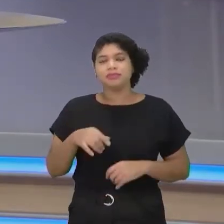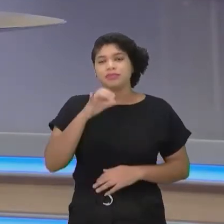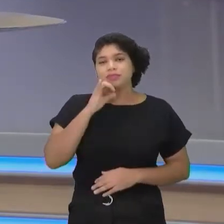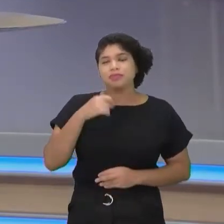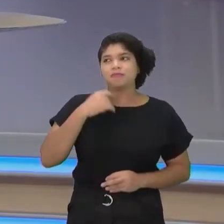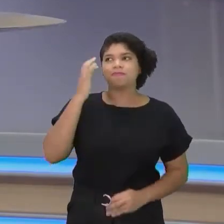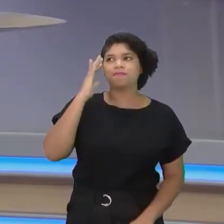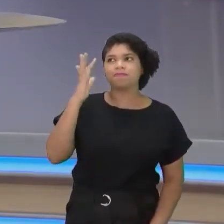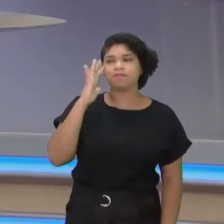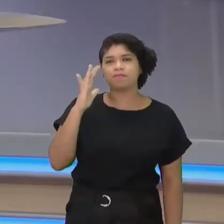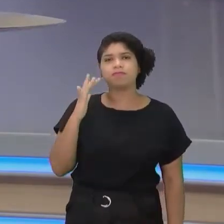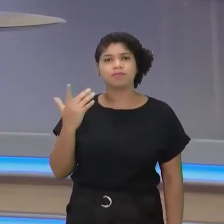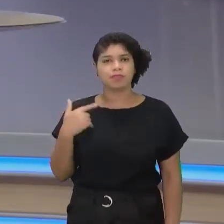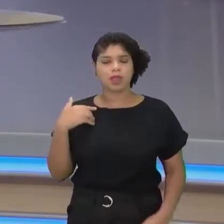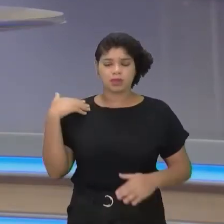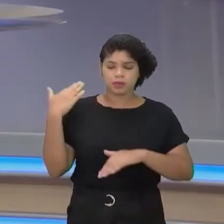esses